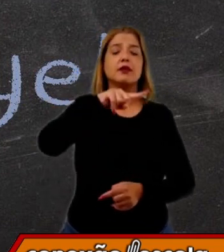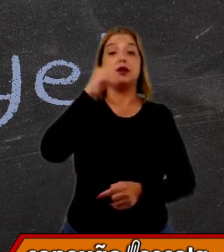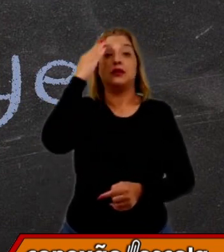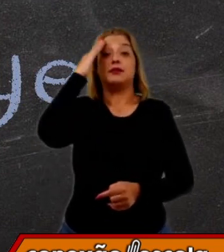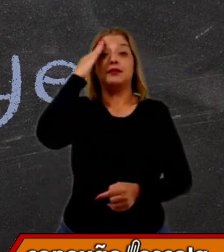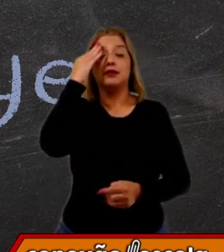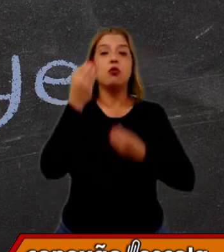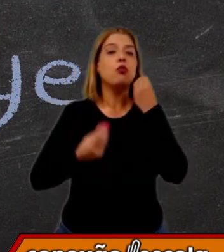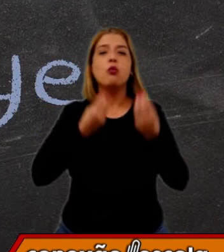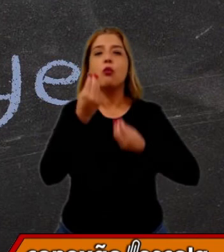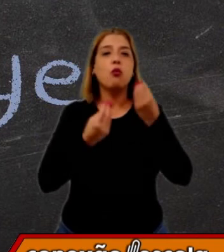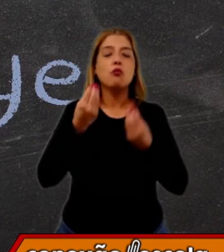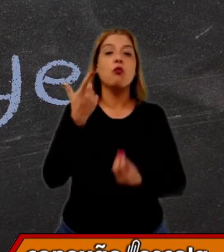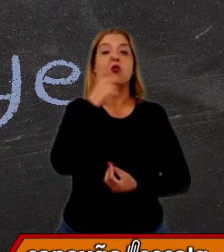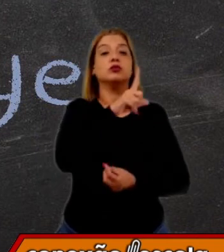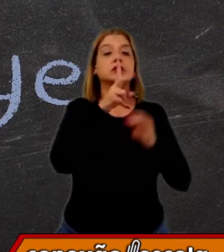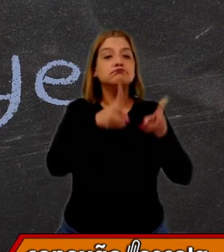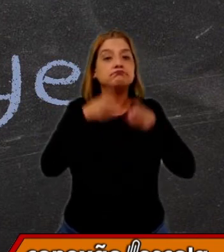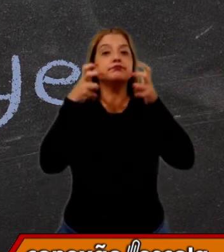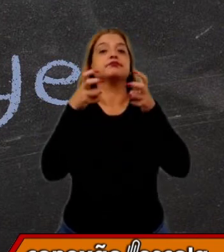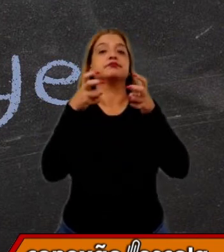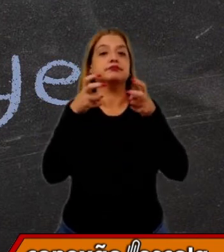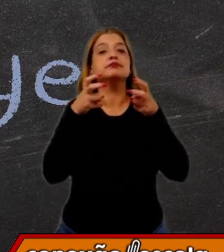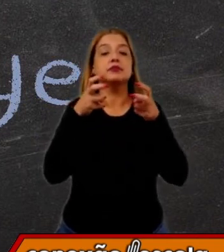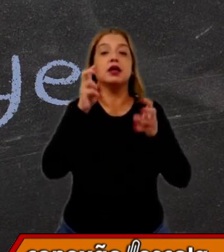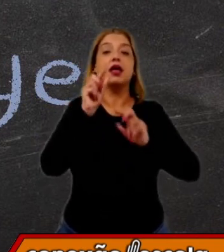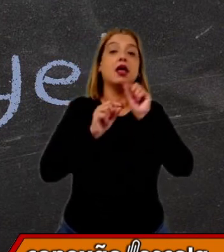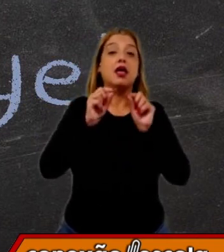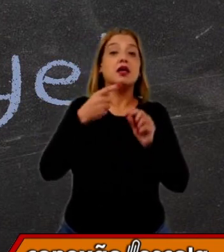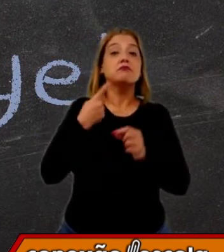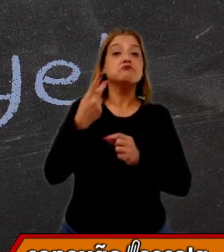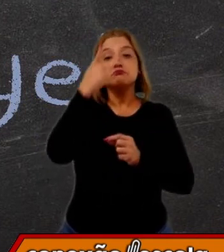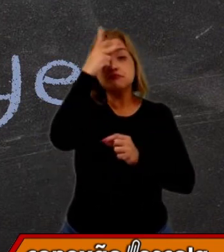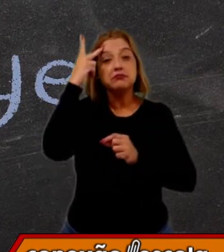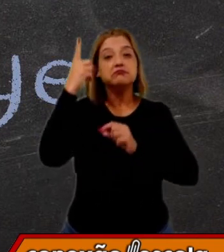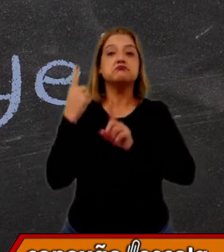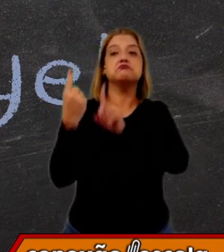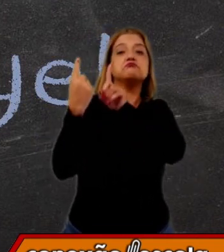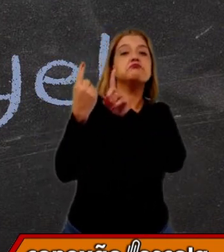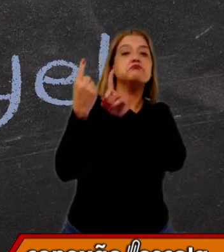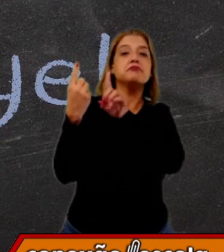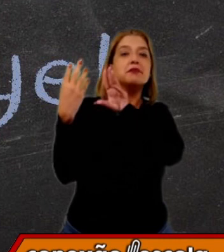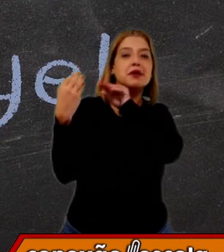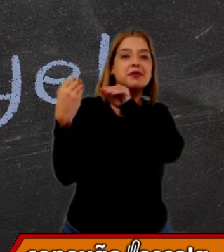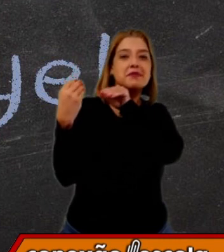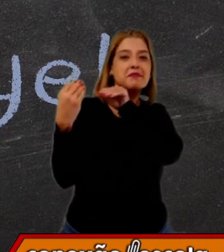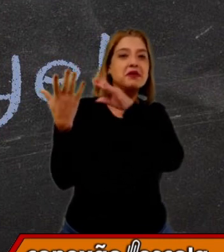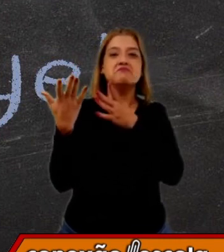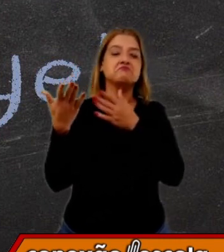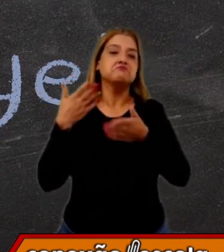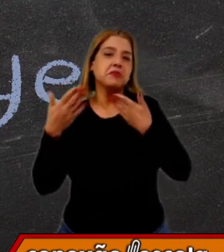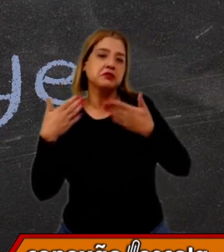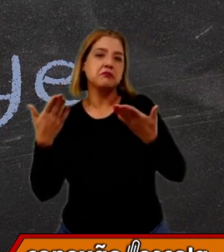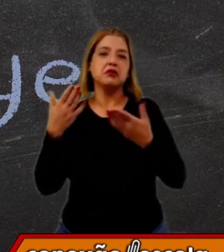entendido né de forma compreensiva para pessoa que você está conversando tendo um diálogo seja